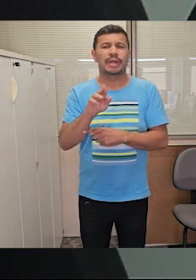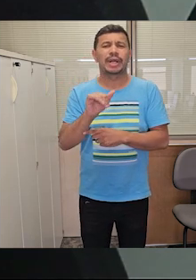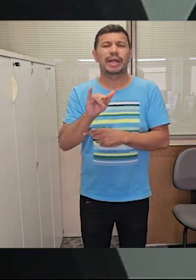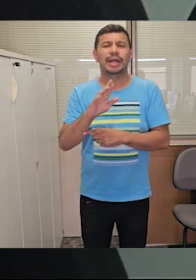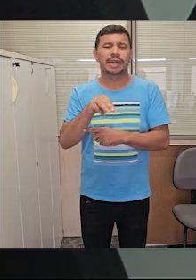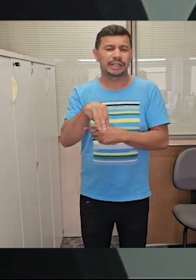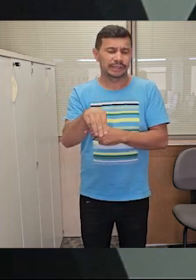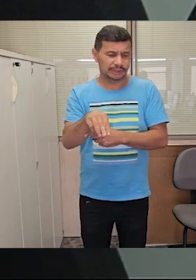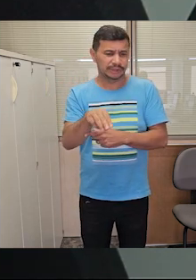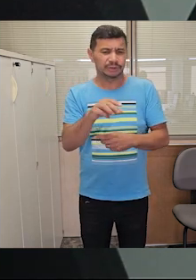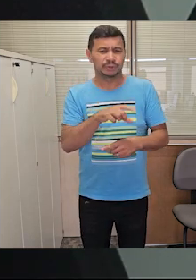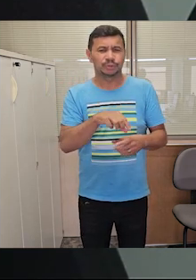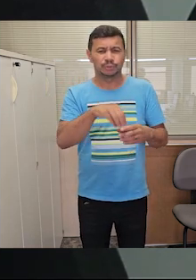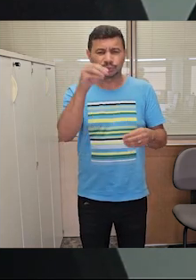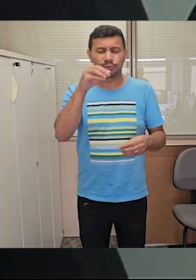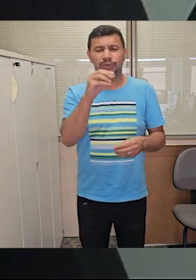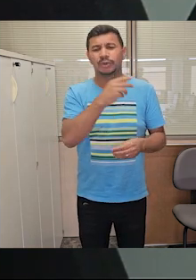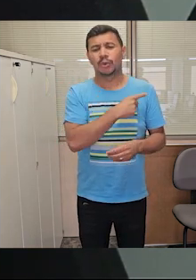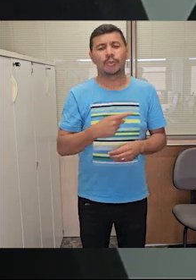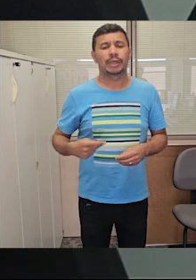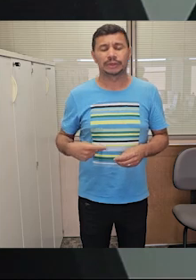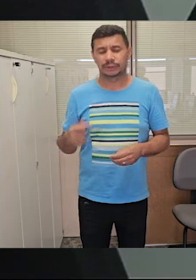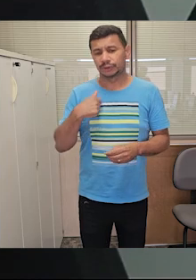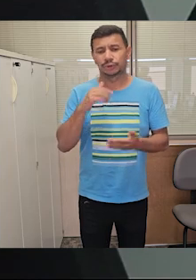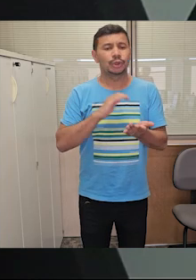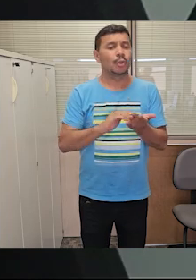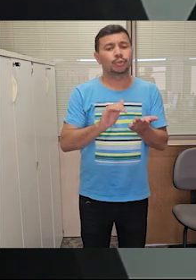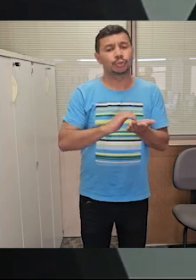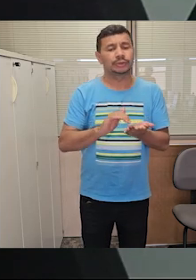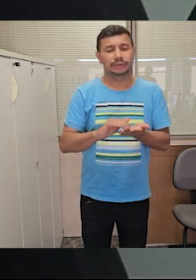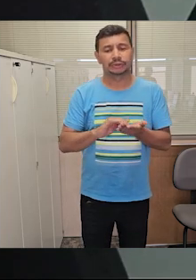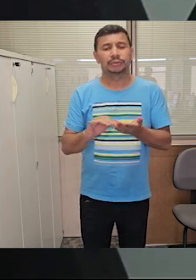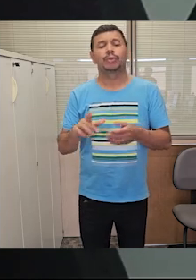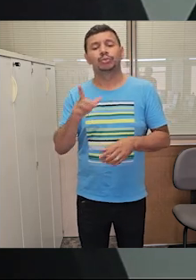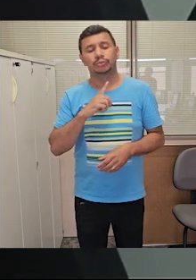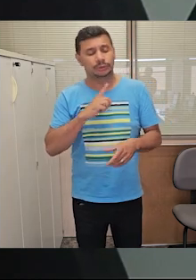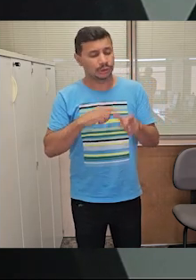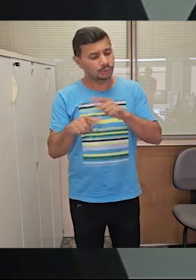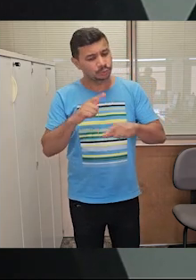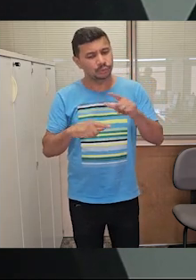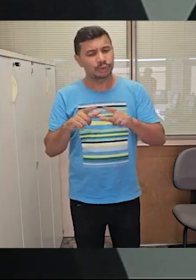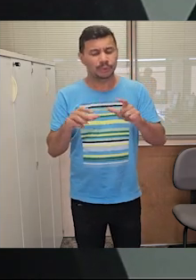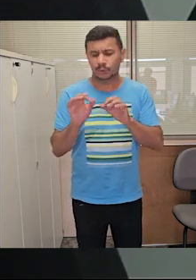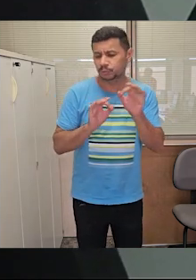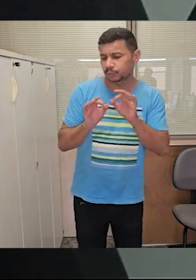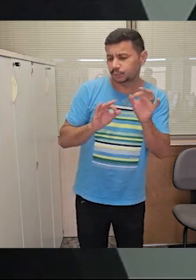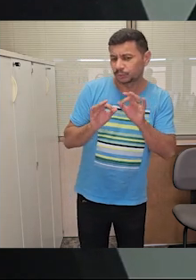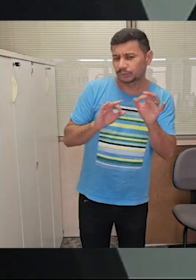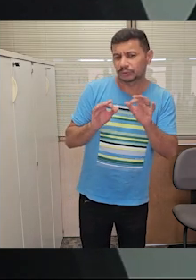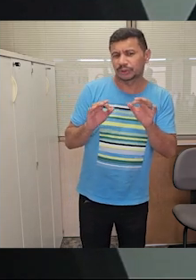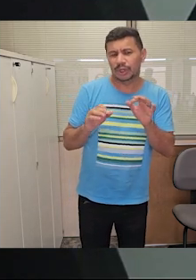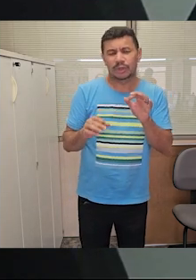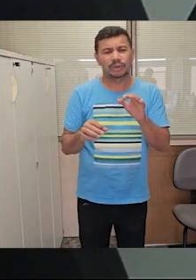eleito secretário da comissão de fábrica. Então, existia um trabalho muito bem organizado na Cobrasma, que era a